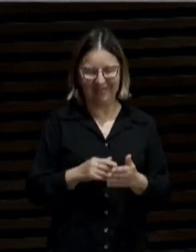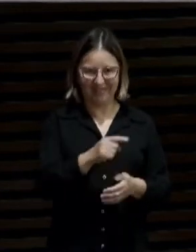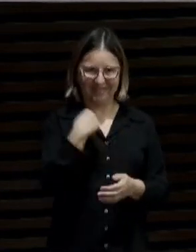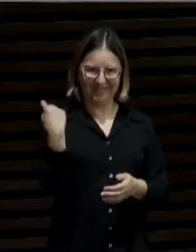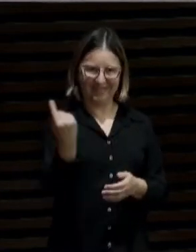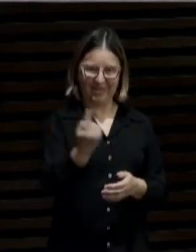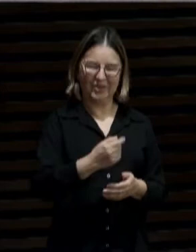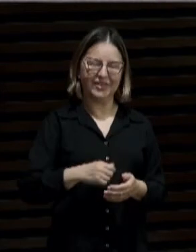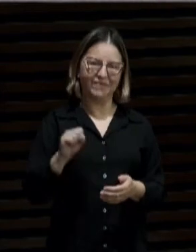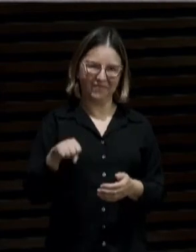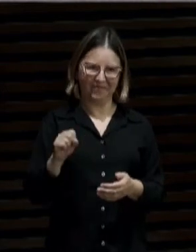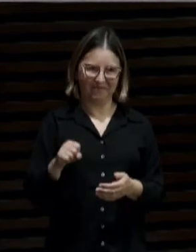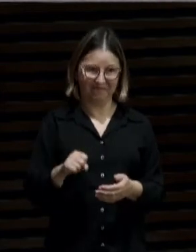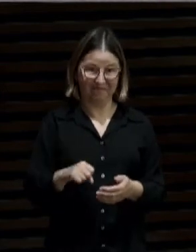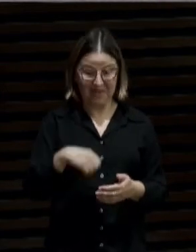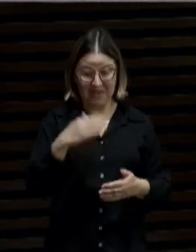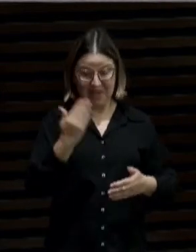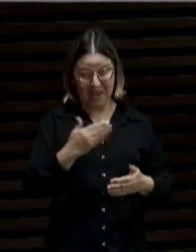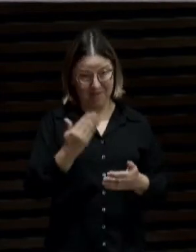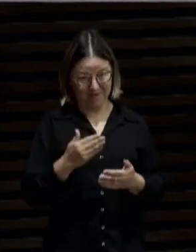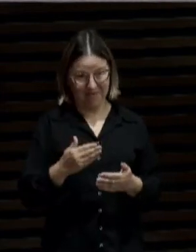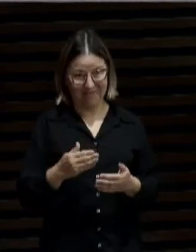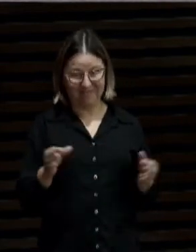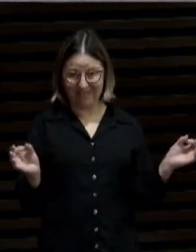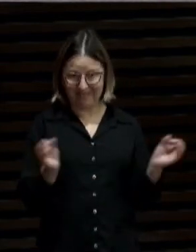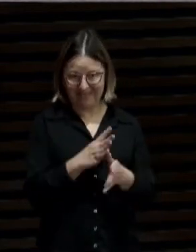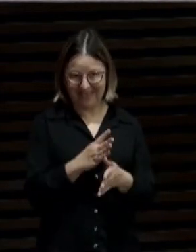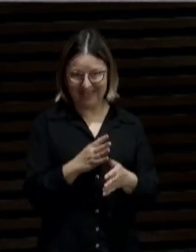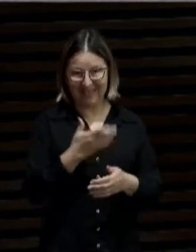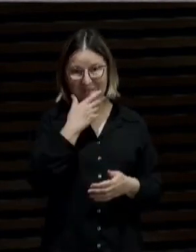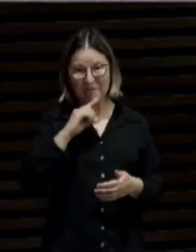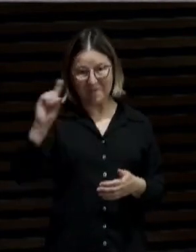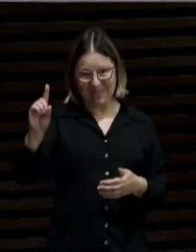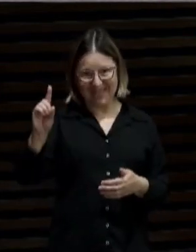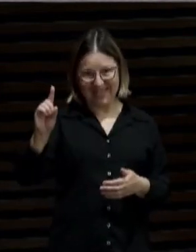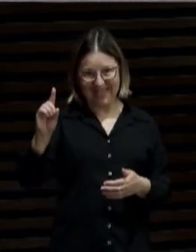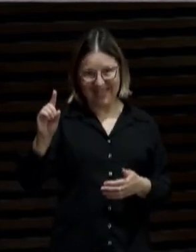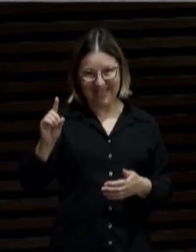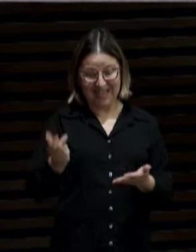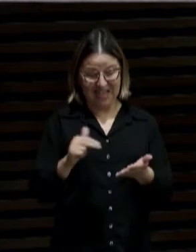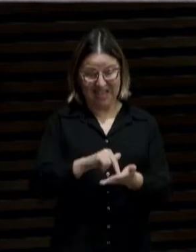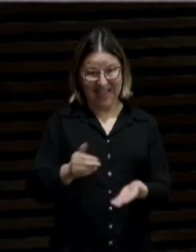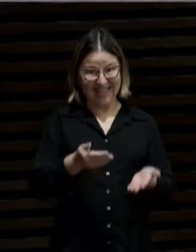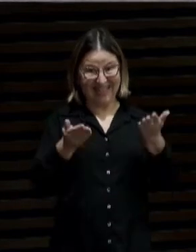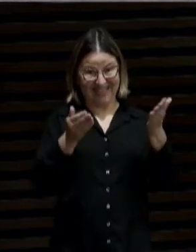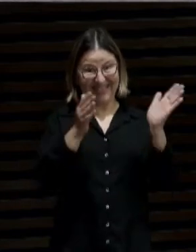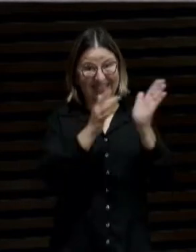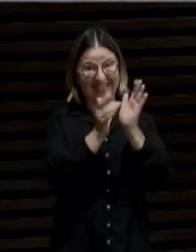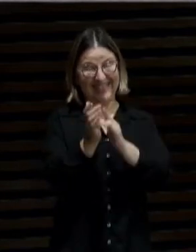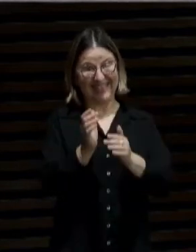É. E a prova que é suficiente é que o Pai o ressuscitou no 3º dia. A morte não pôde contê-lo.